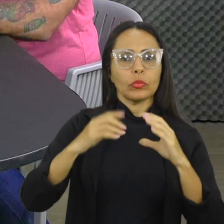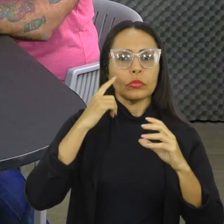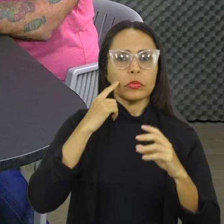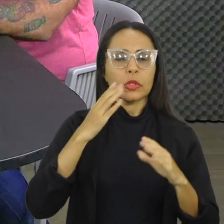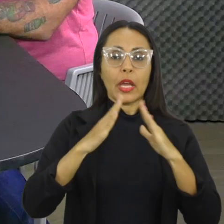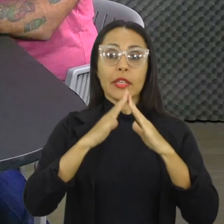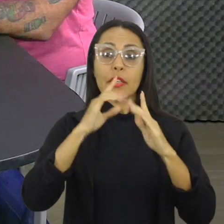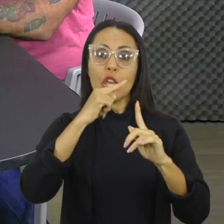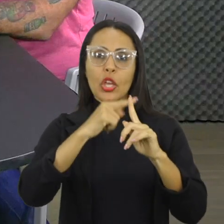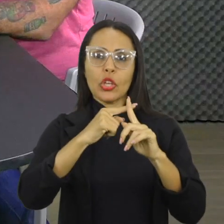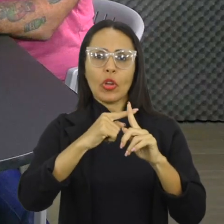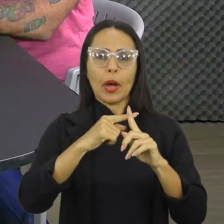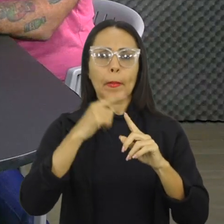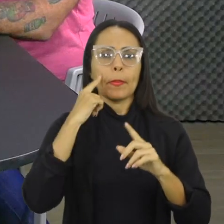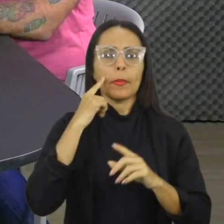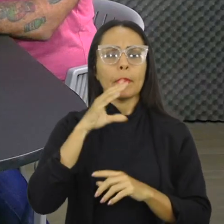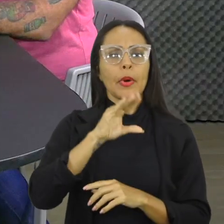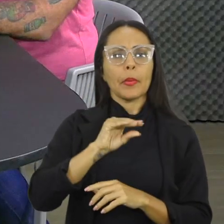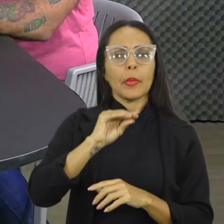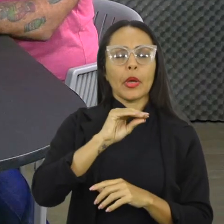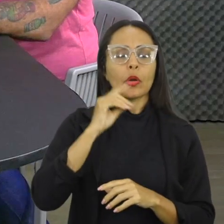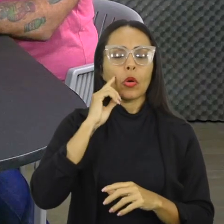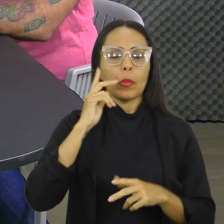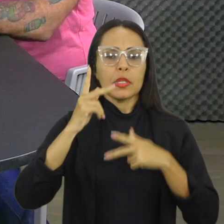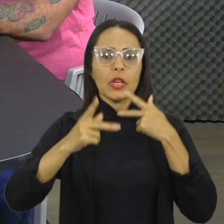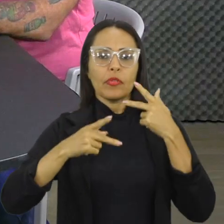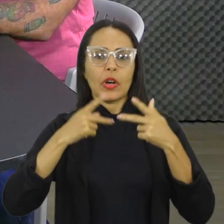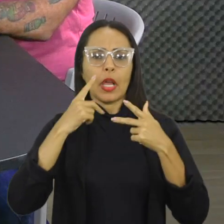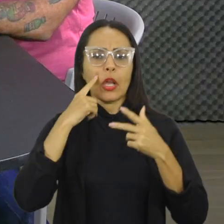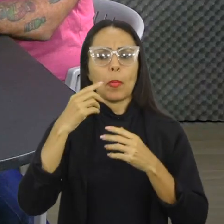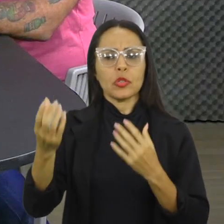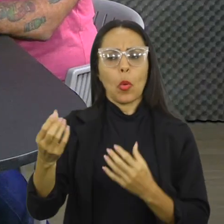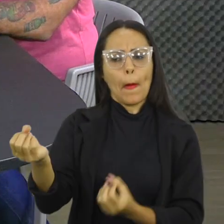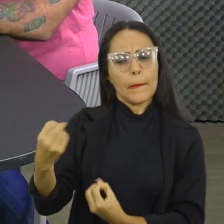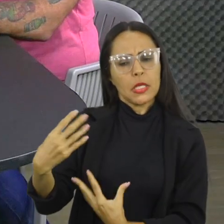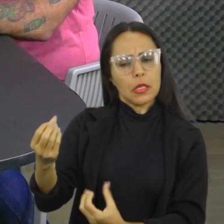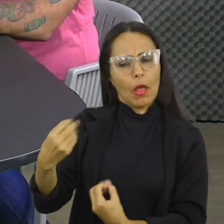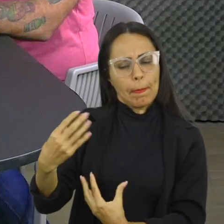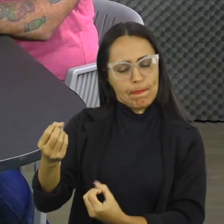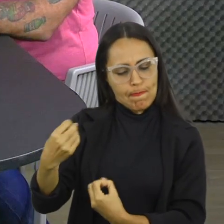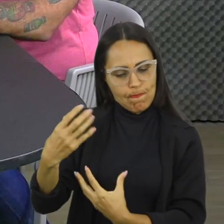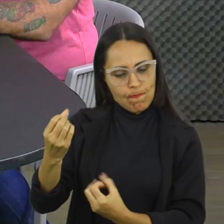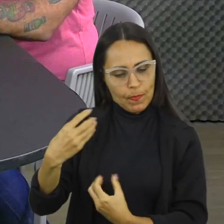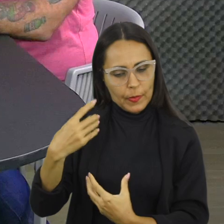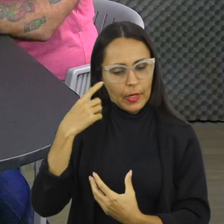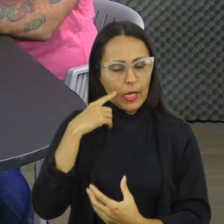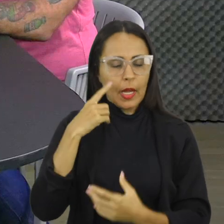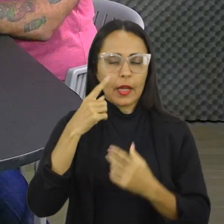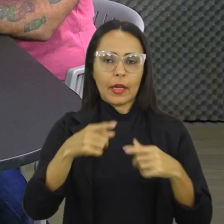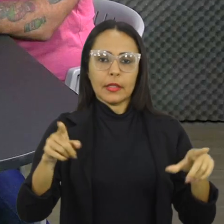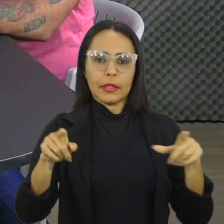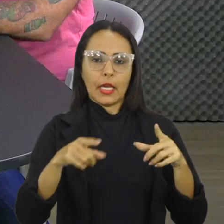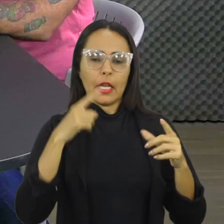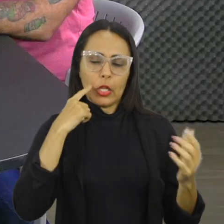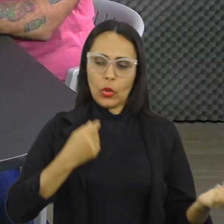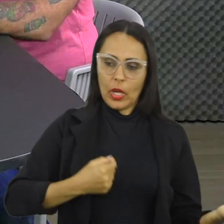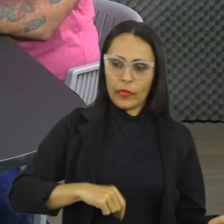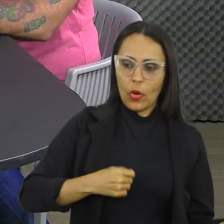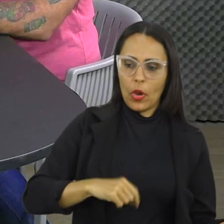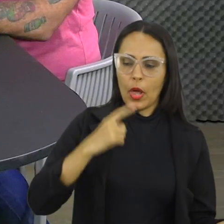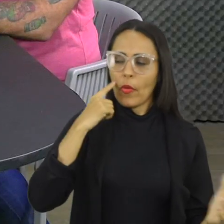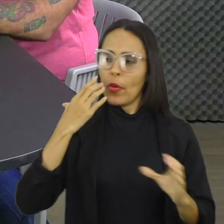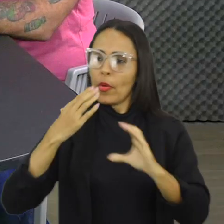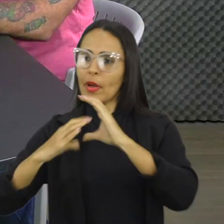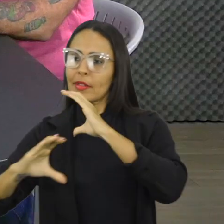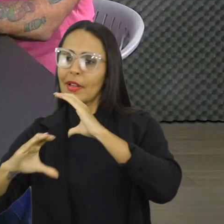igreja. E quando eu comecei a falar, ele começou a me ensinar a cantar. Então, ele tocava o violão, eu cantava. Depois, quando